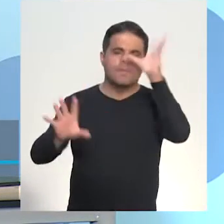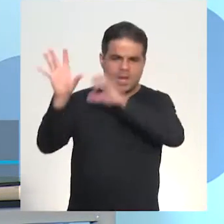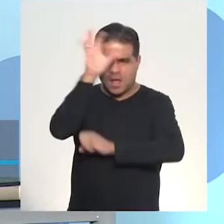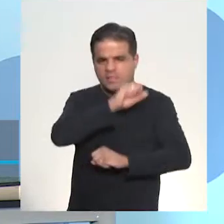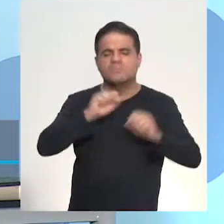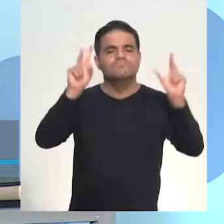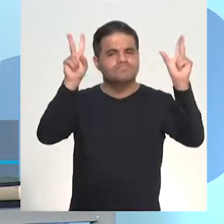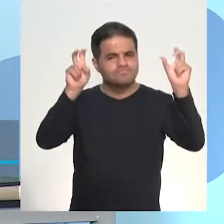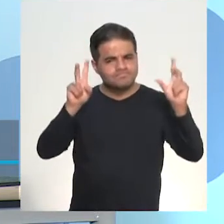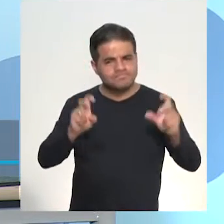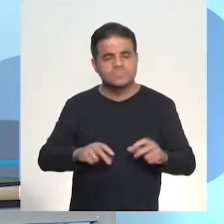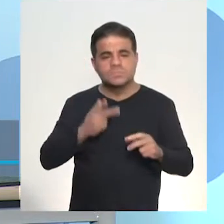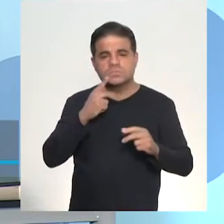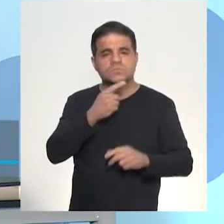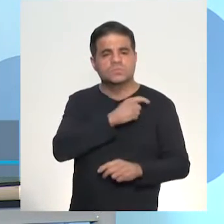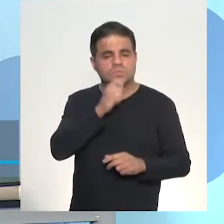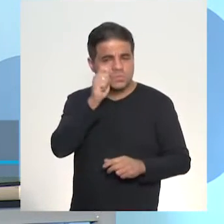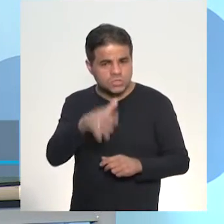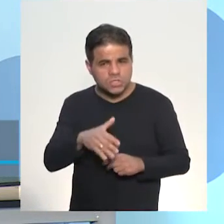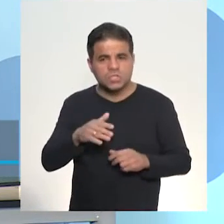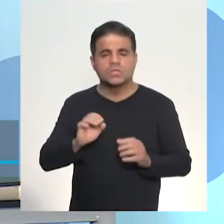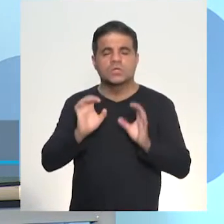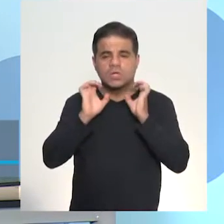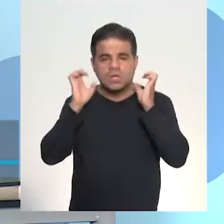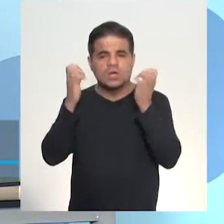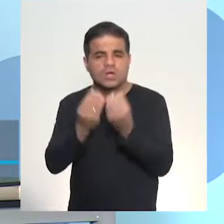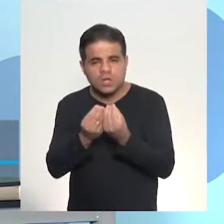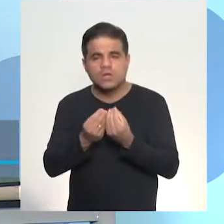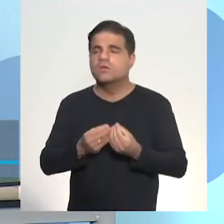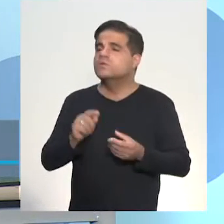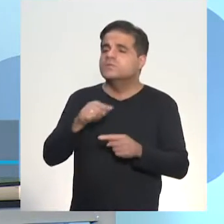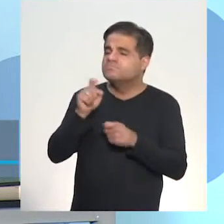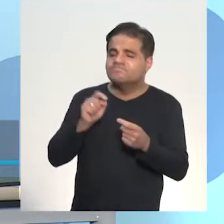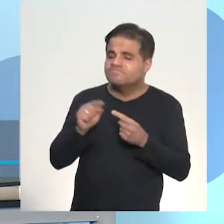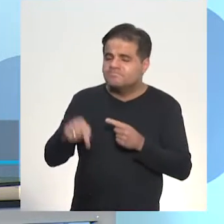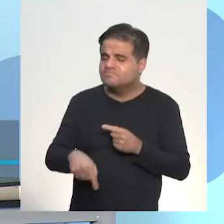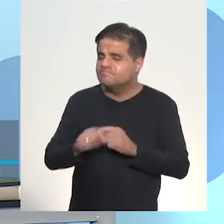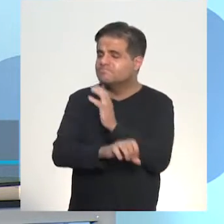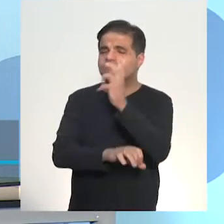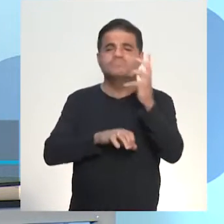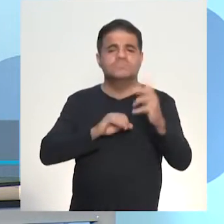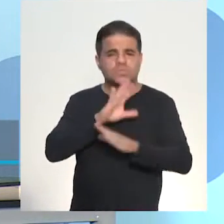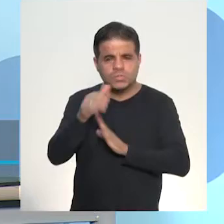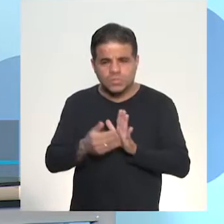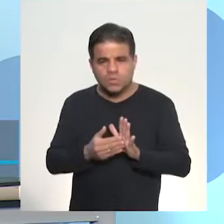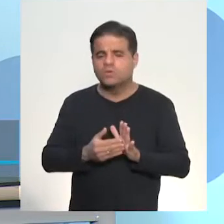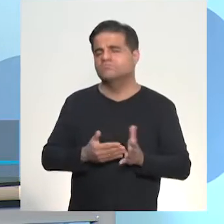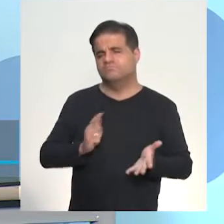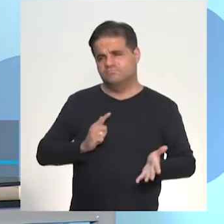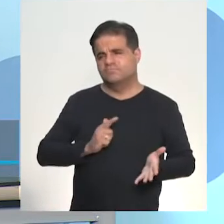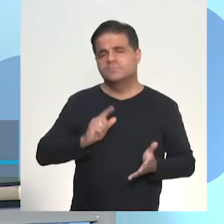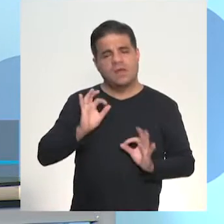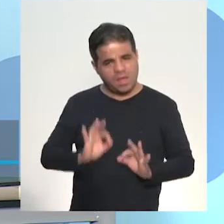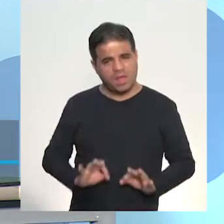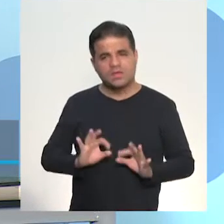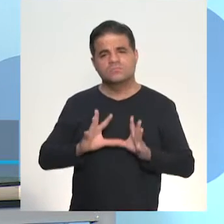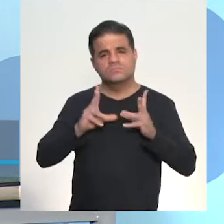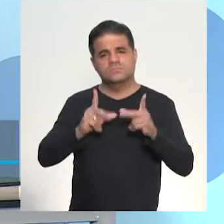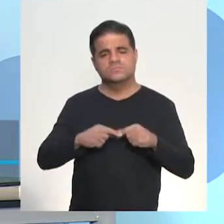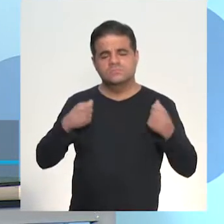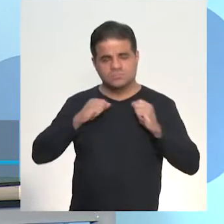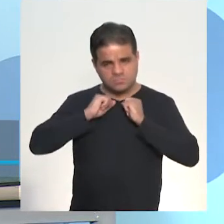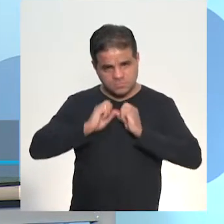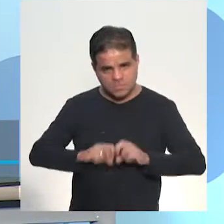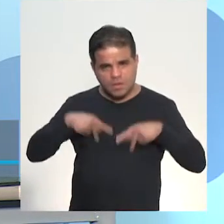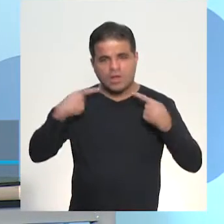termos, a gente está falando do nicho ecológico, ou seja, qual é a função desse cara na natureza. E todos, gente, exatamente todos os